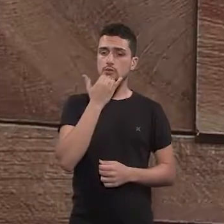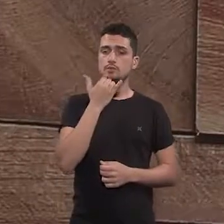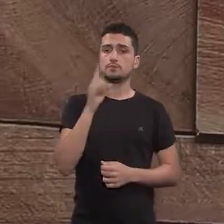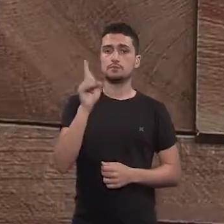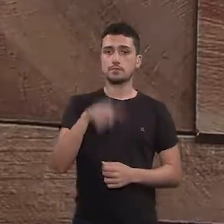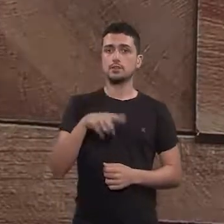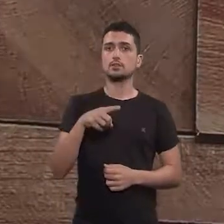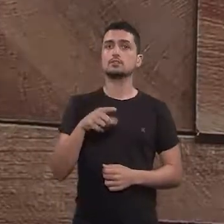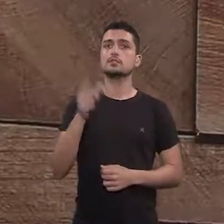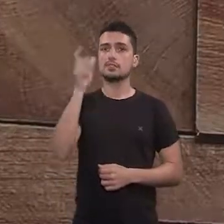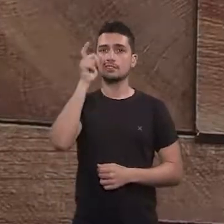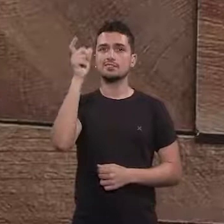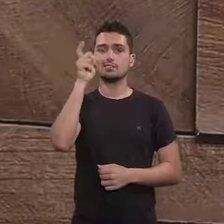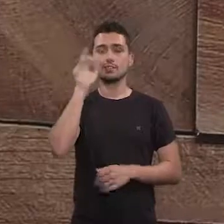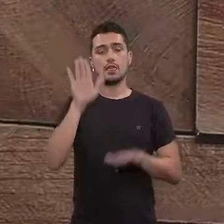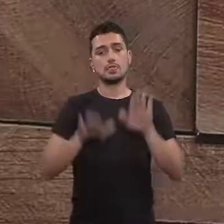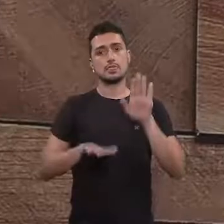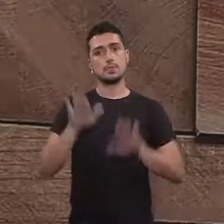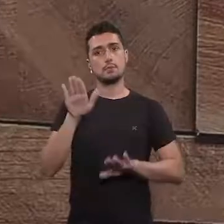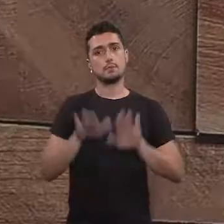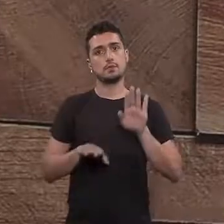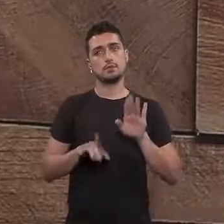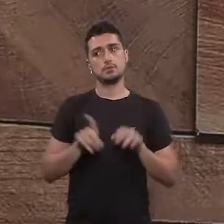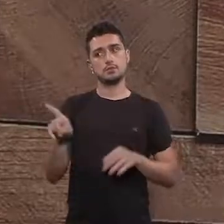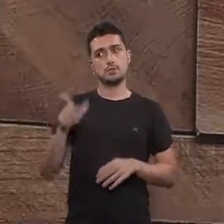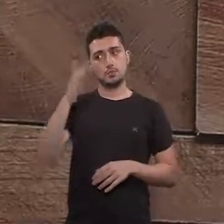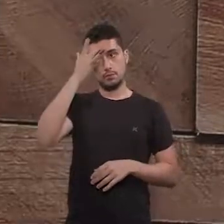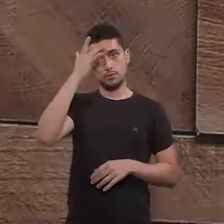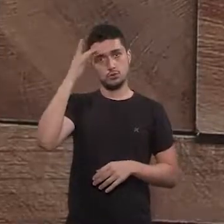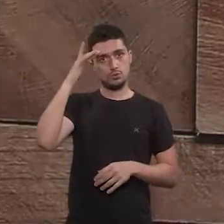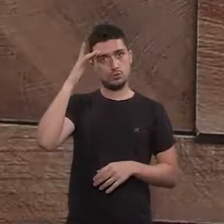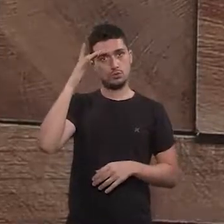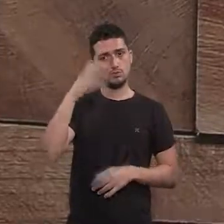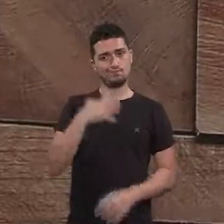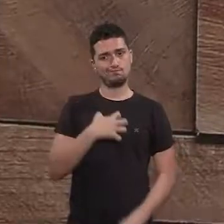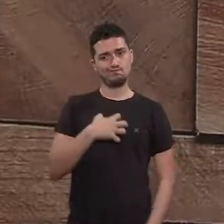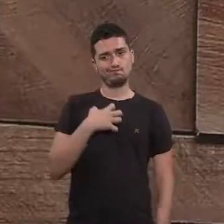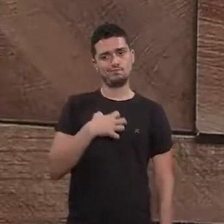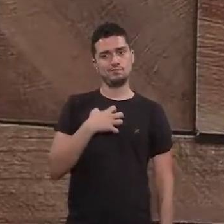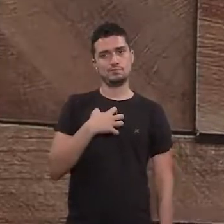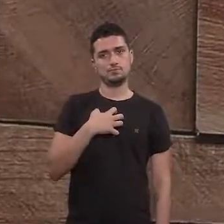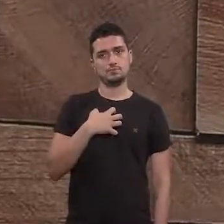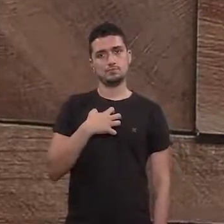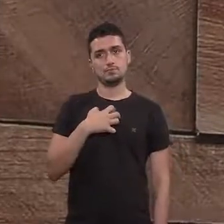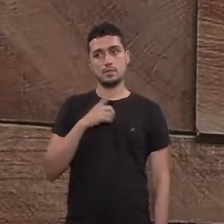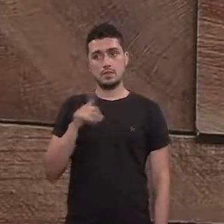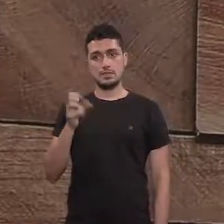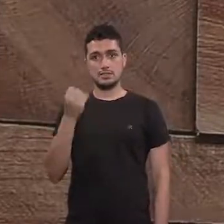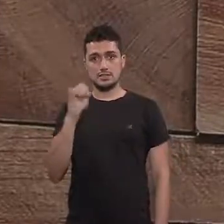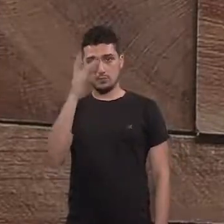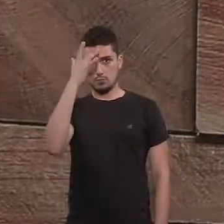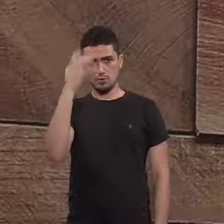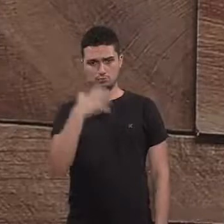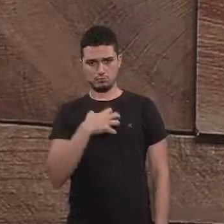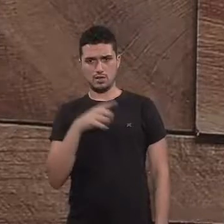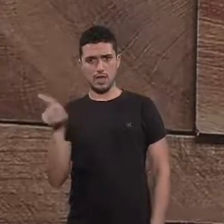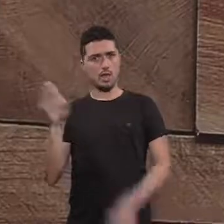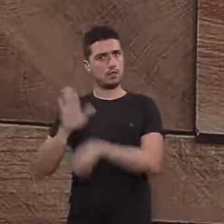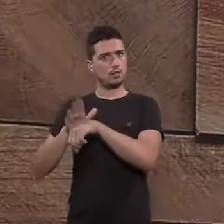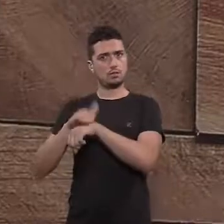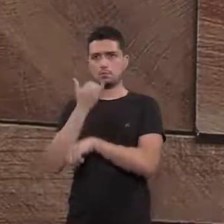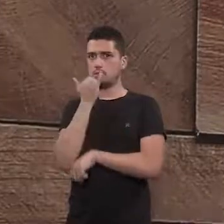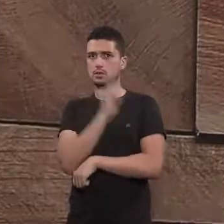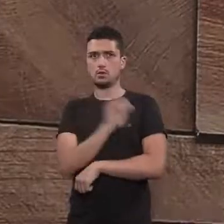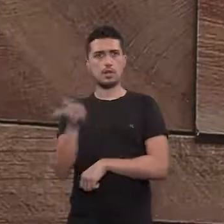interessante. Só depende da pessoa que está magoada. Não depende de mais ninguém. Não precisa do ofensor. Só depende de você.